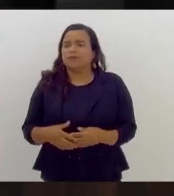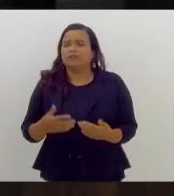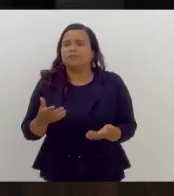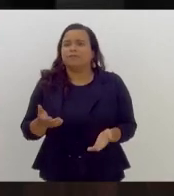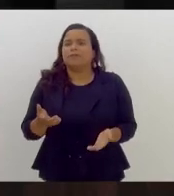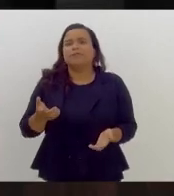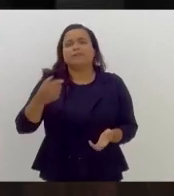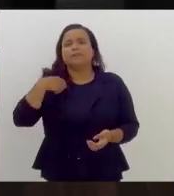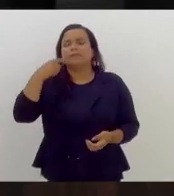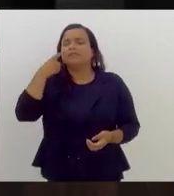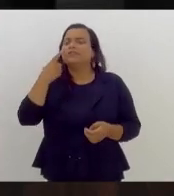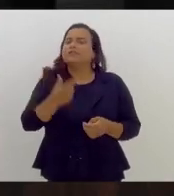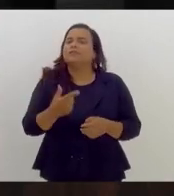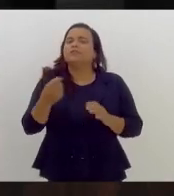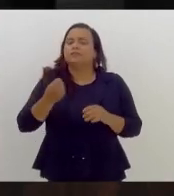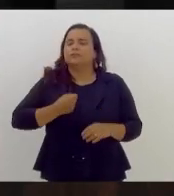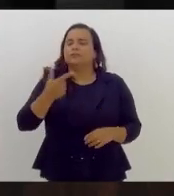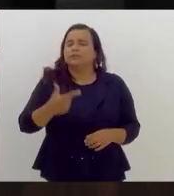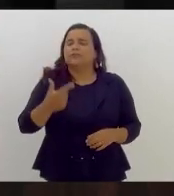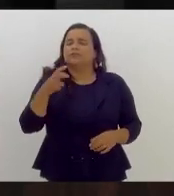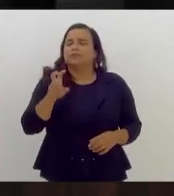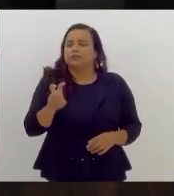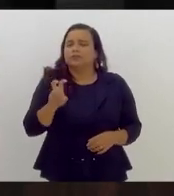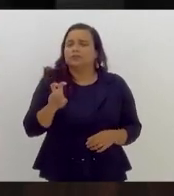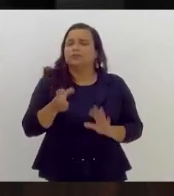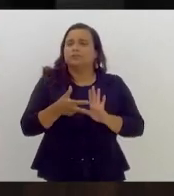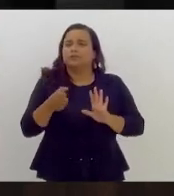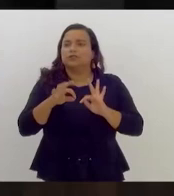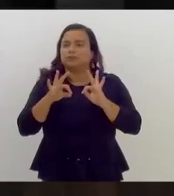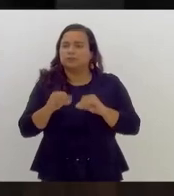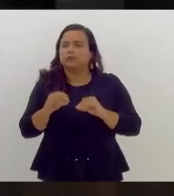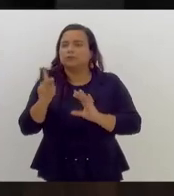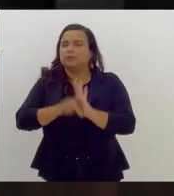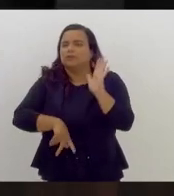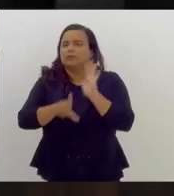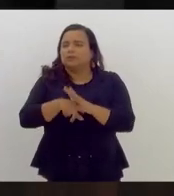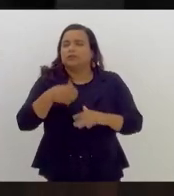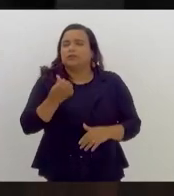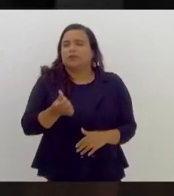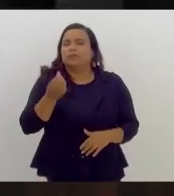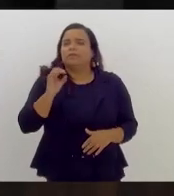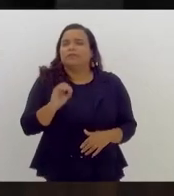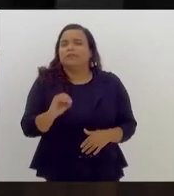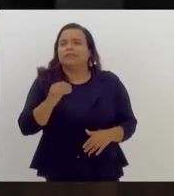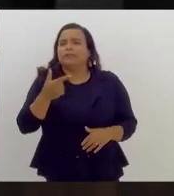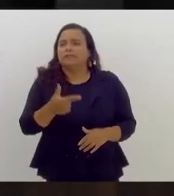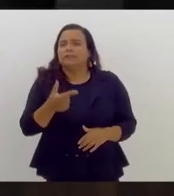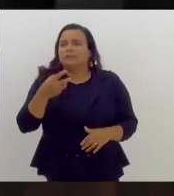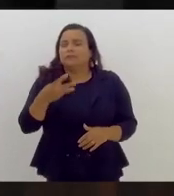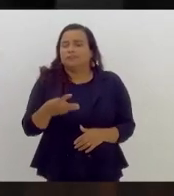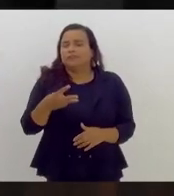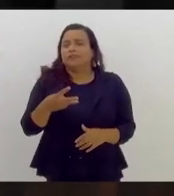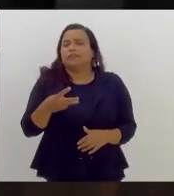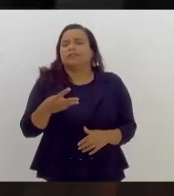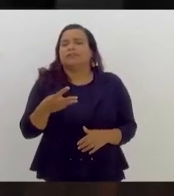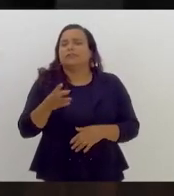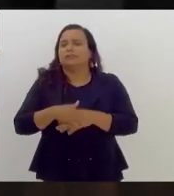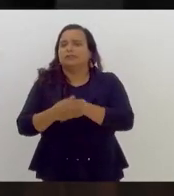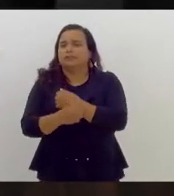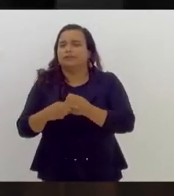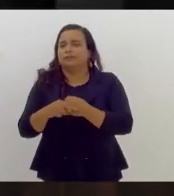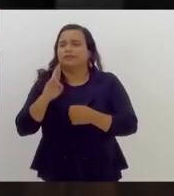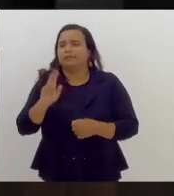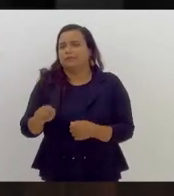35º da pauta. Veto total aposto ao projeto de lei 6023 de 22, de autoria do deputado Rodrigo Amorim,